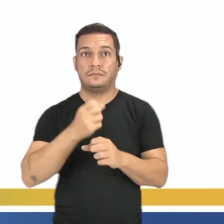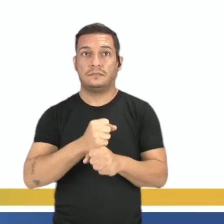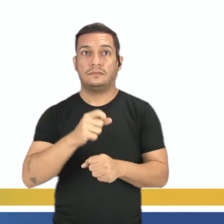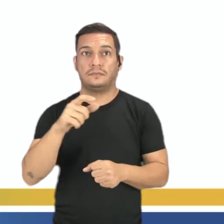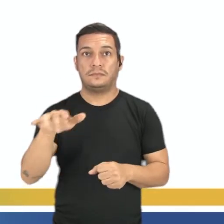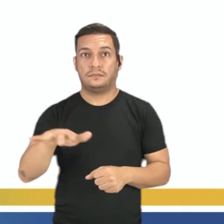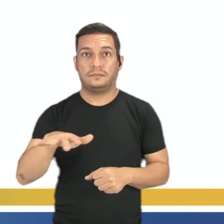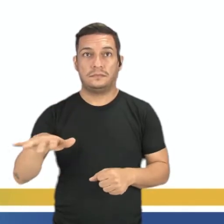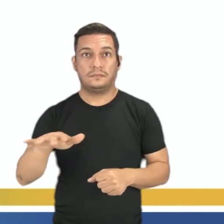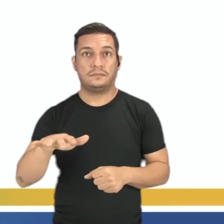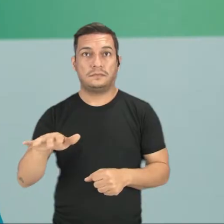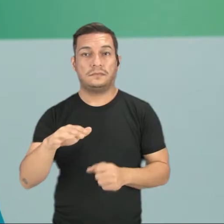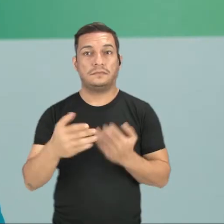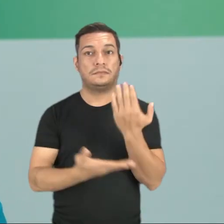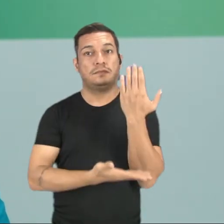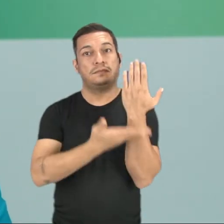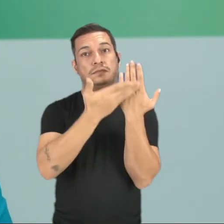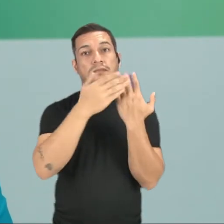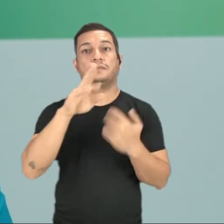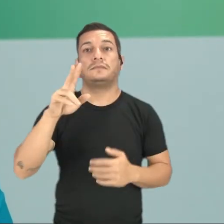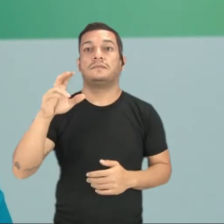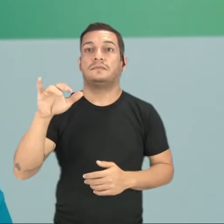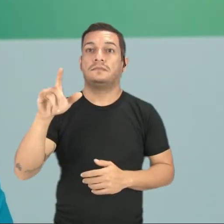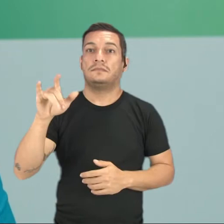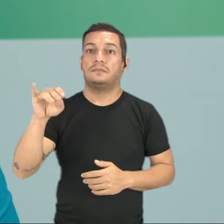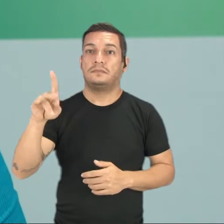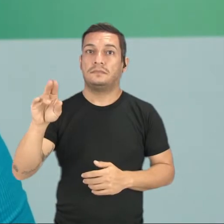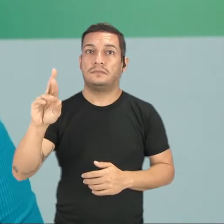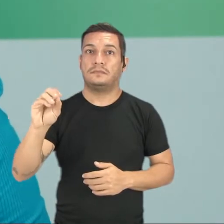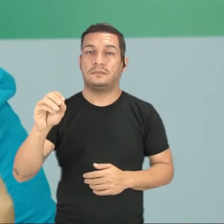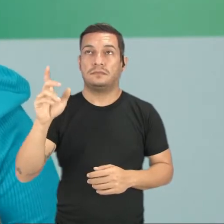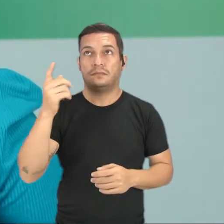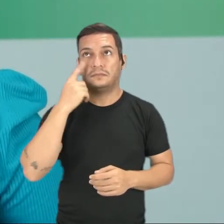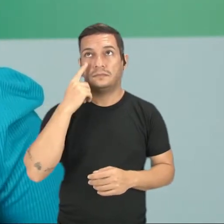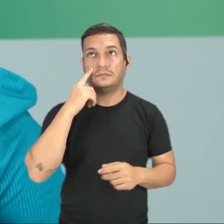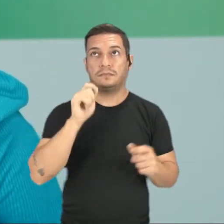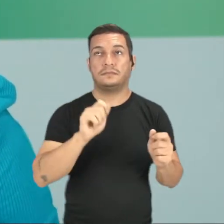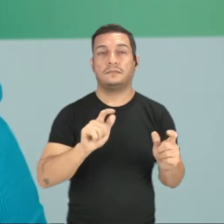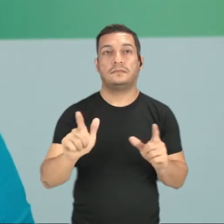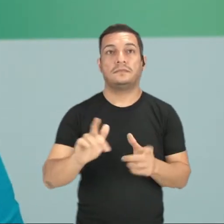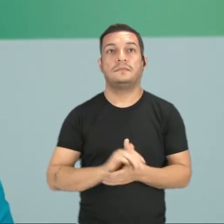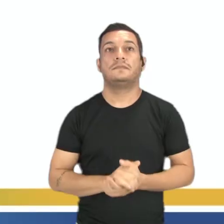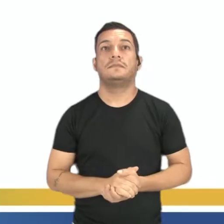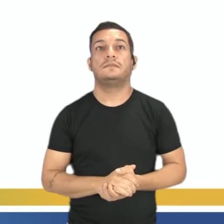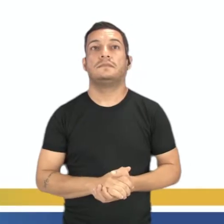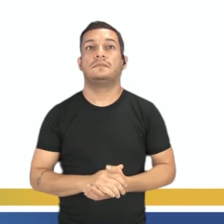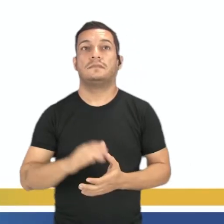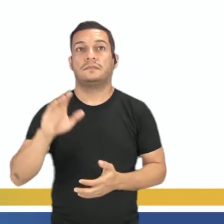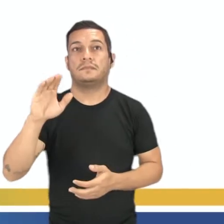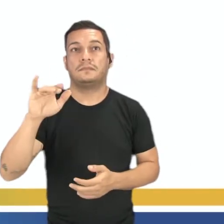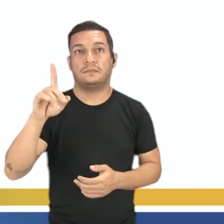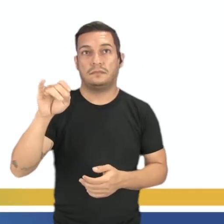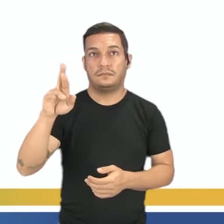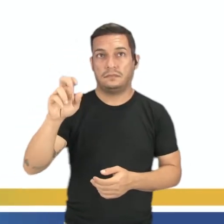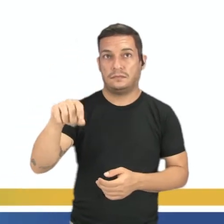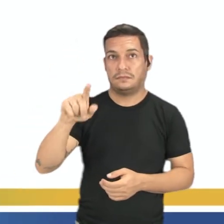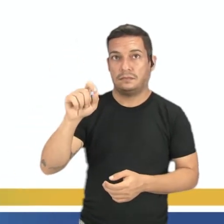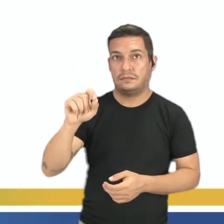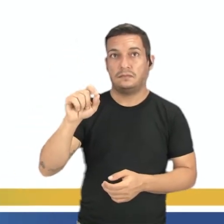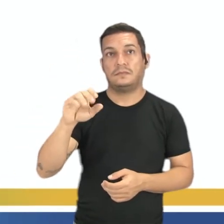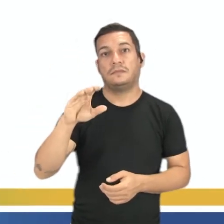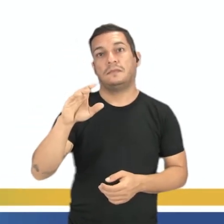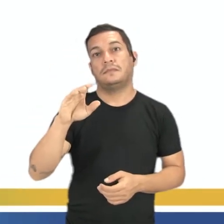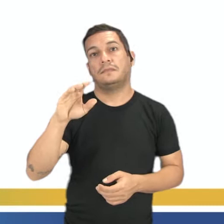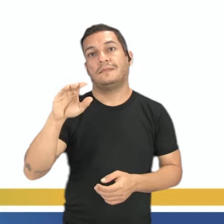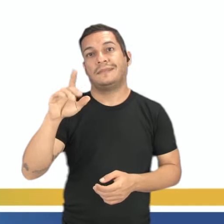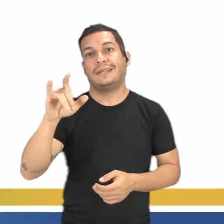da área, da superfície e do volume do cilindro. Acompanhe comigo. O cilindro. O cilindro ou